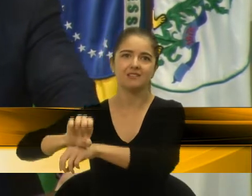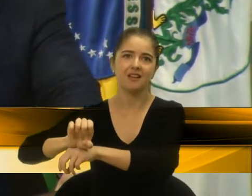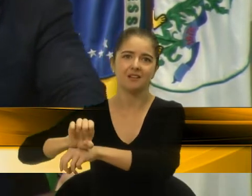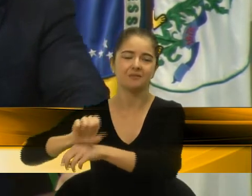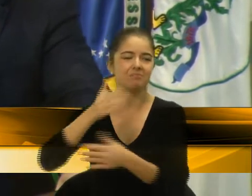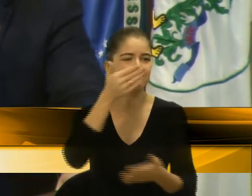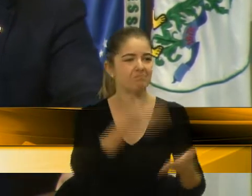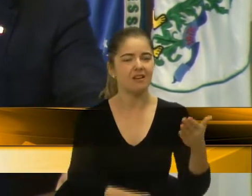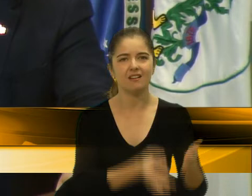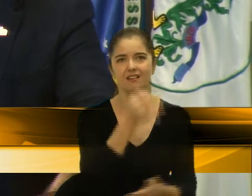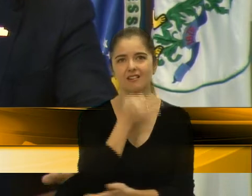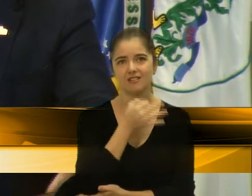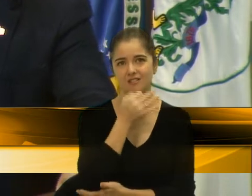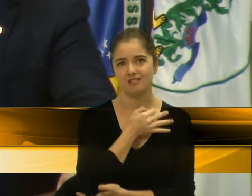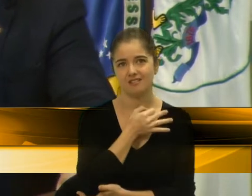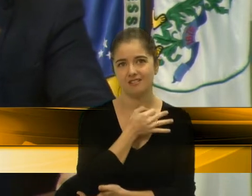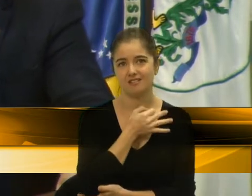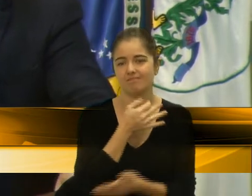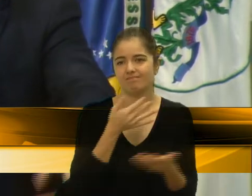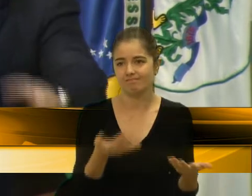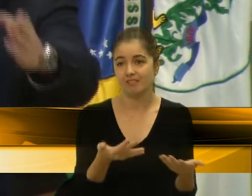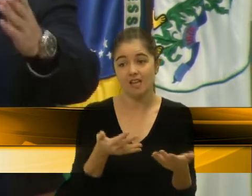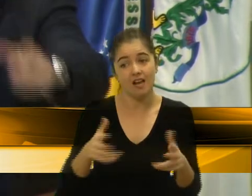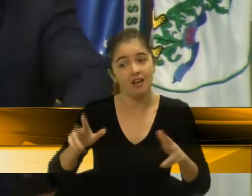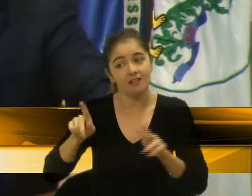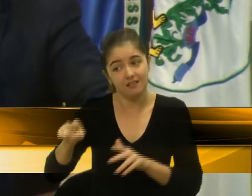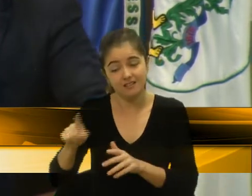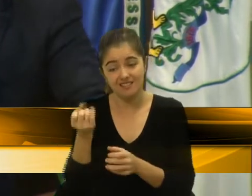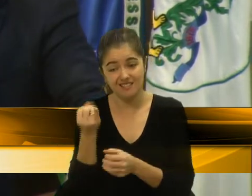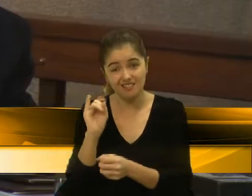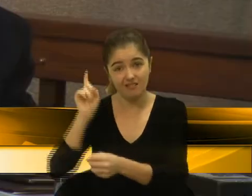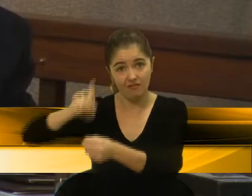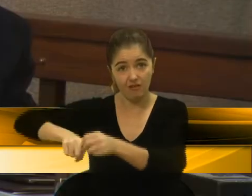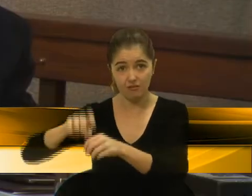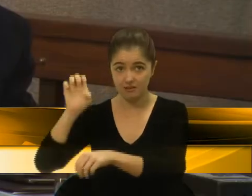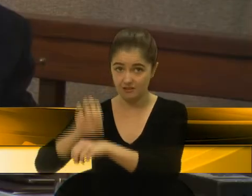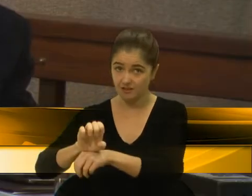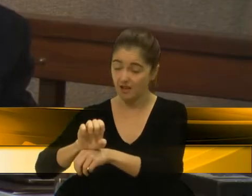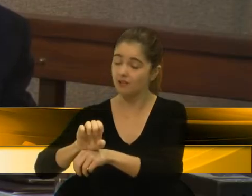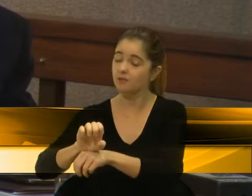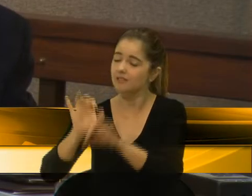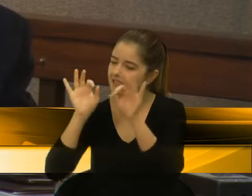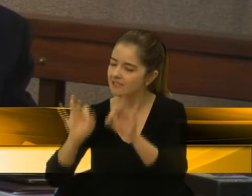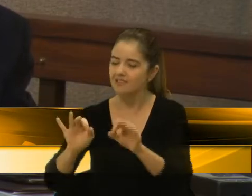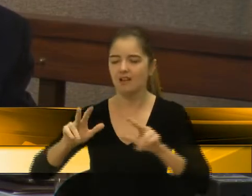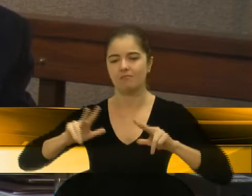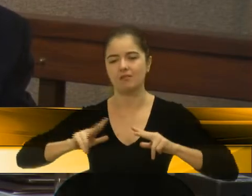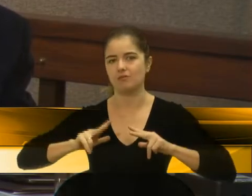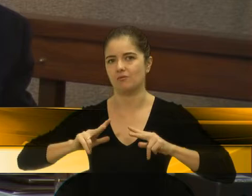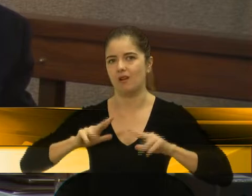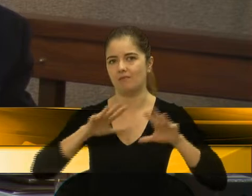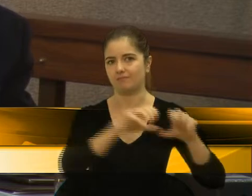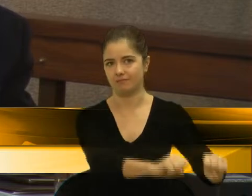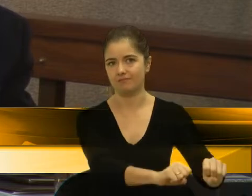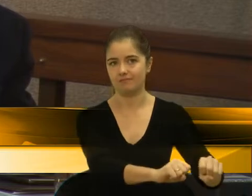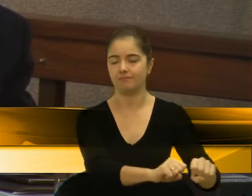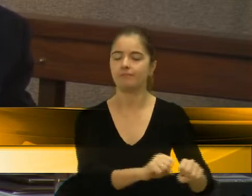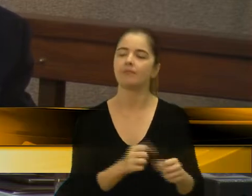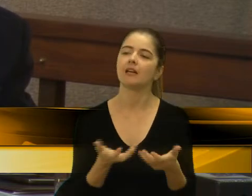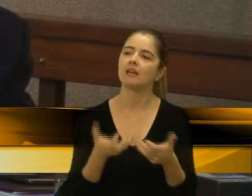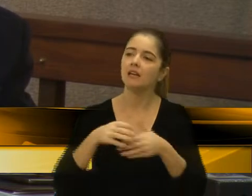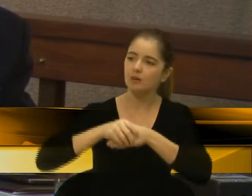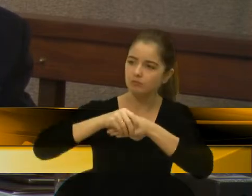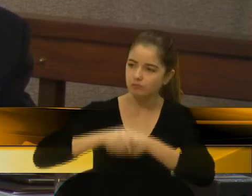aí vai virar totalmente da iniciativa privada. Vereador Adiló. Bem rápido. Primeiro, lhe cumprimentar, vereador Felipe, que esse assunto